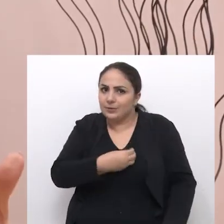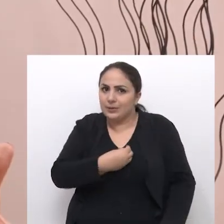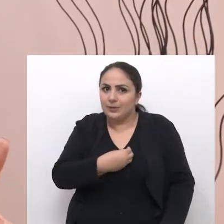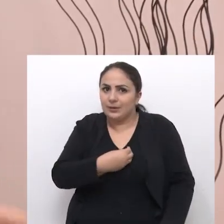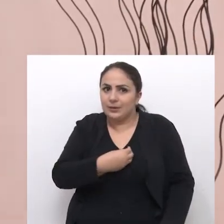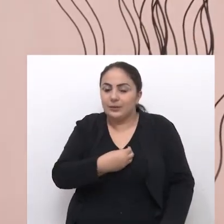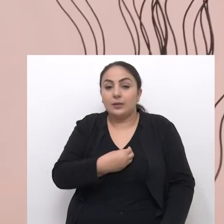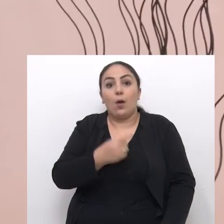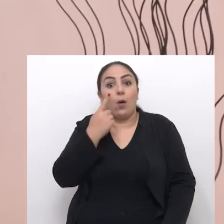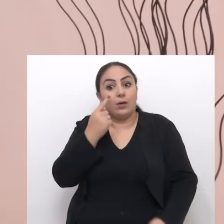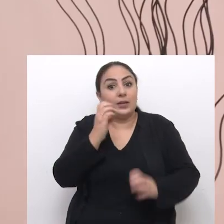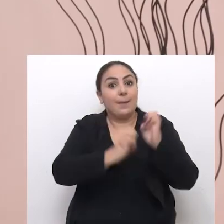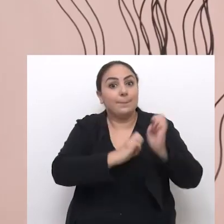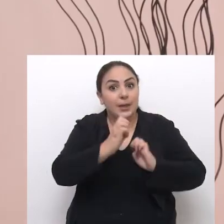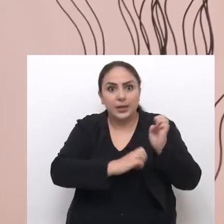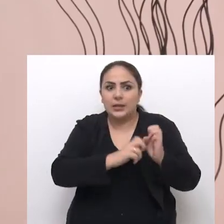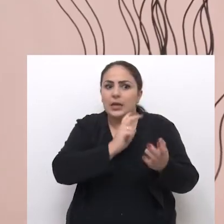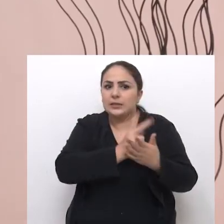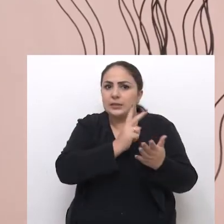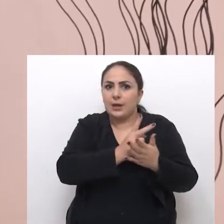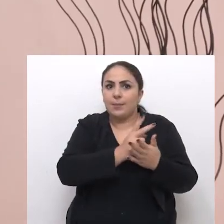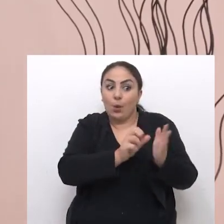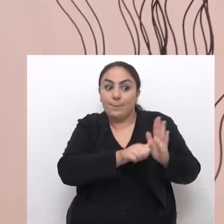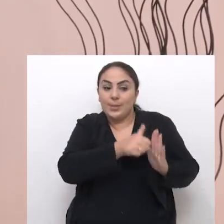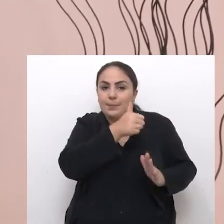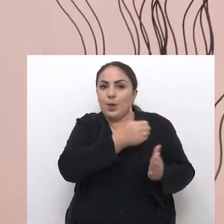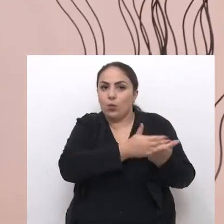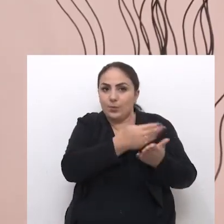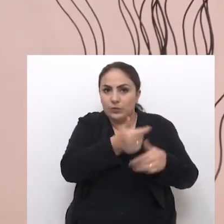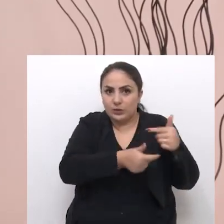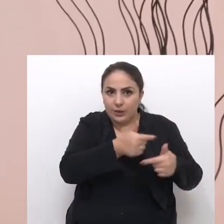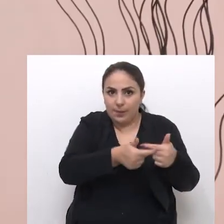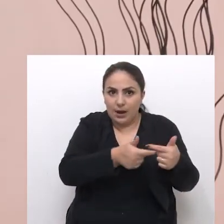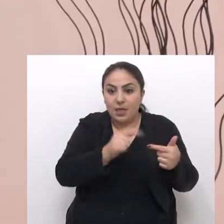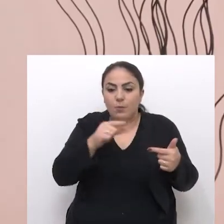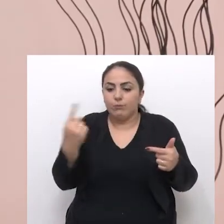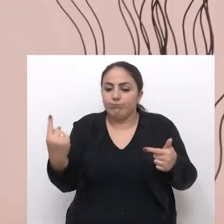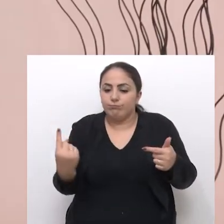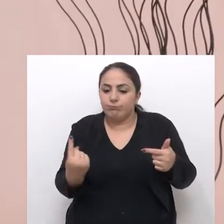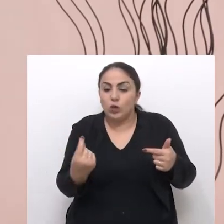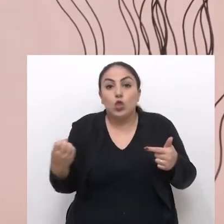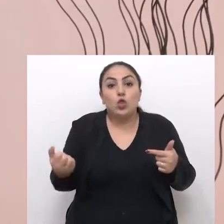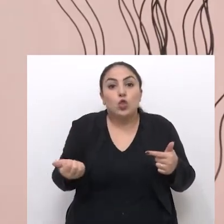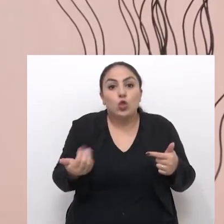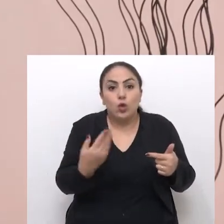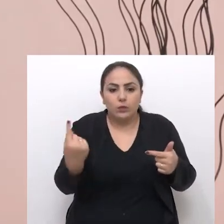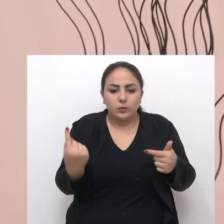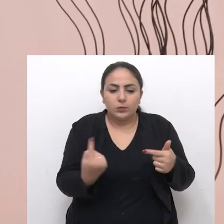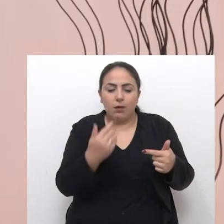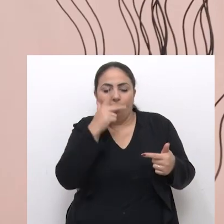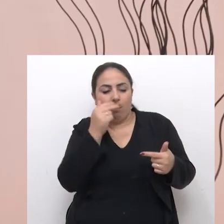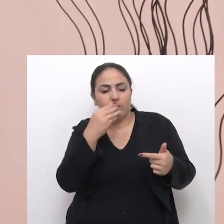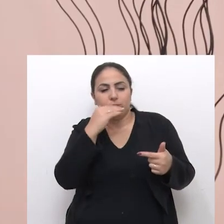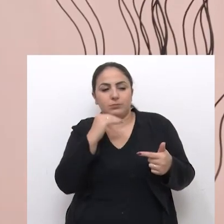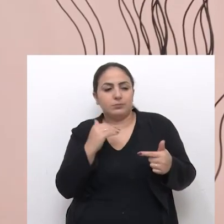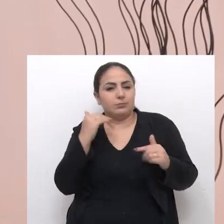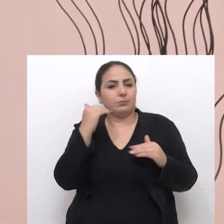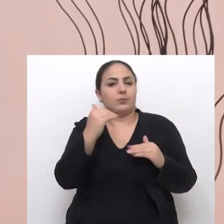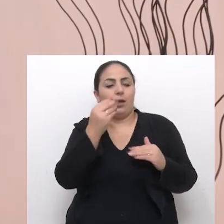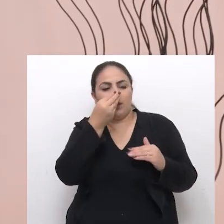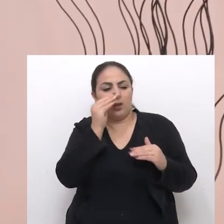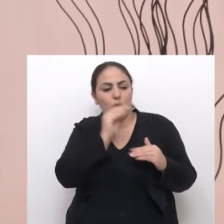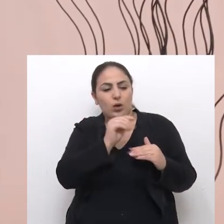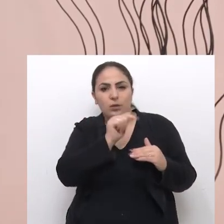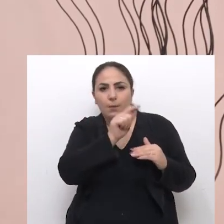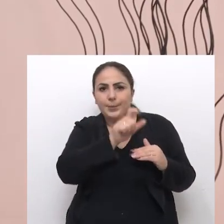própria vida? Numa empresa, há sempre aquele que veio primeiro. Se eu entro nessa empresa me sentindo maior sem respeitar quem